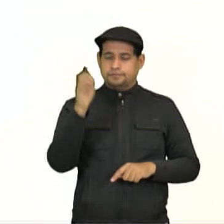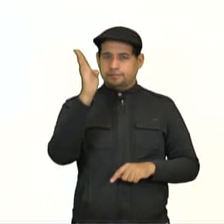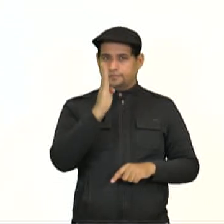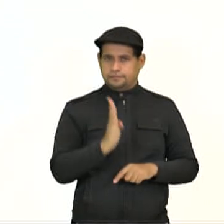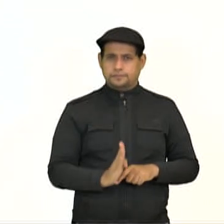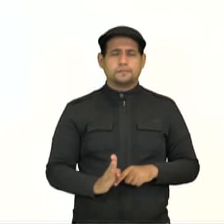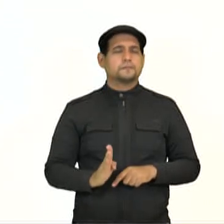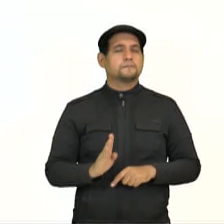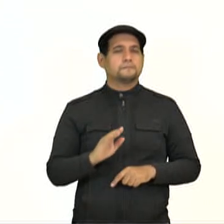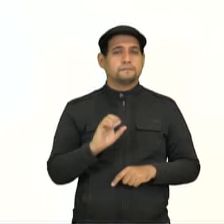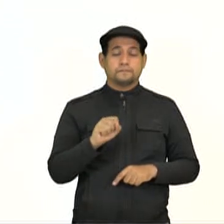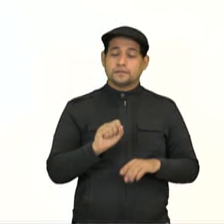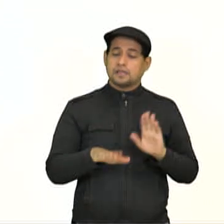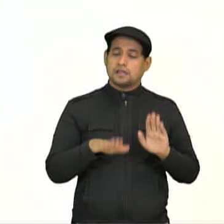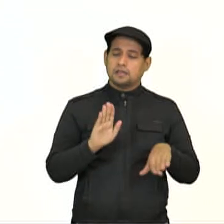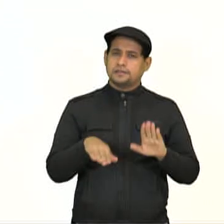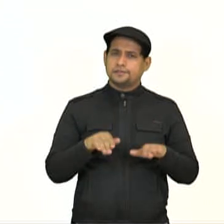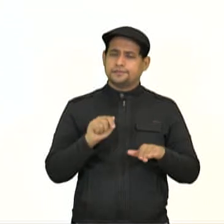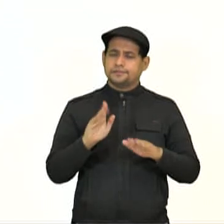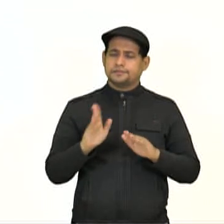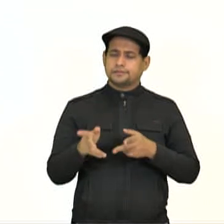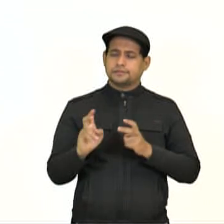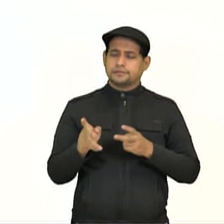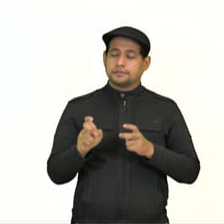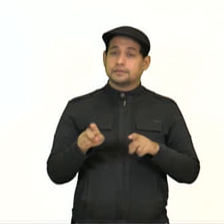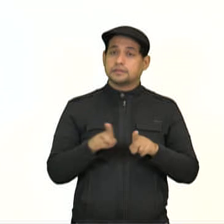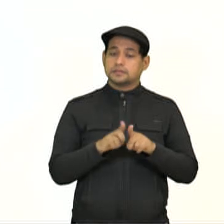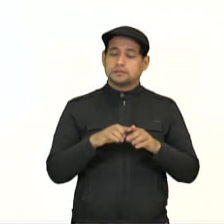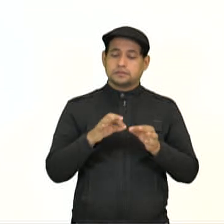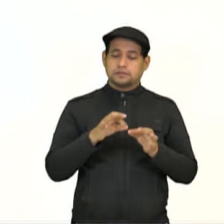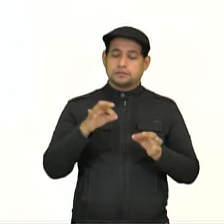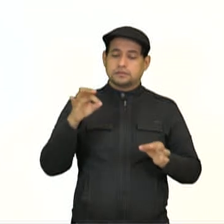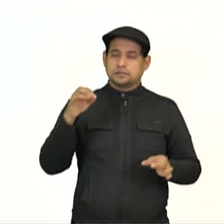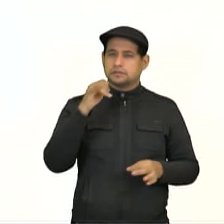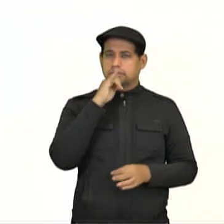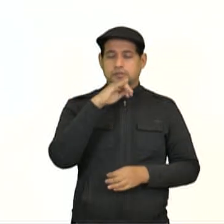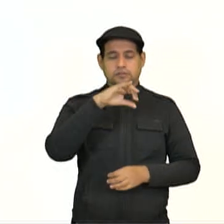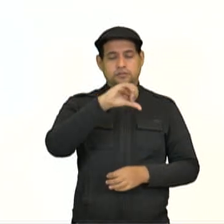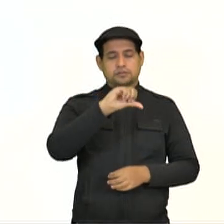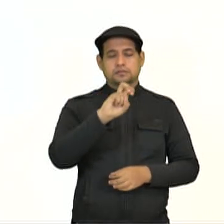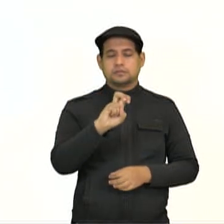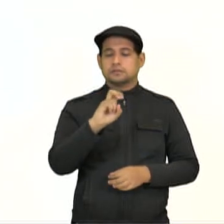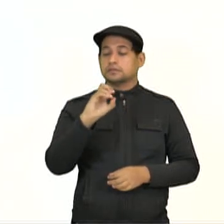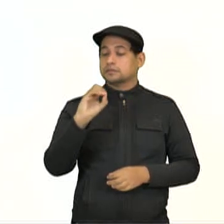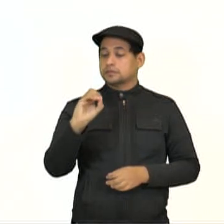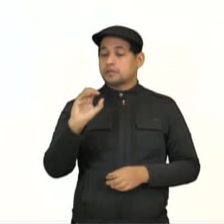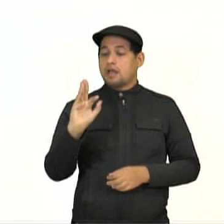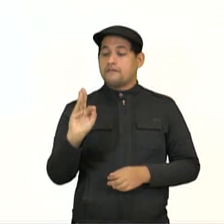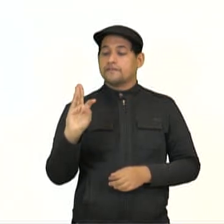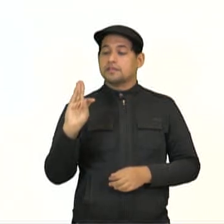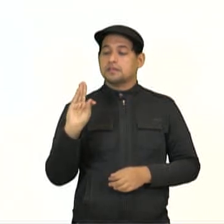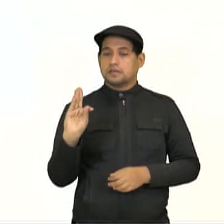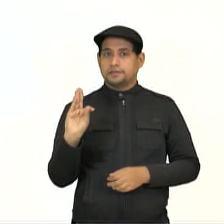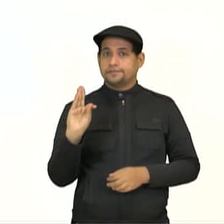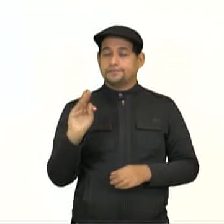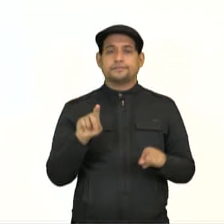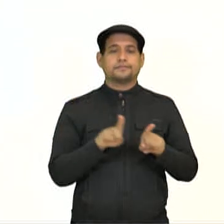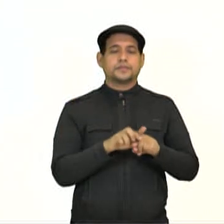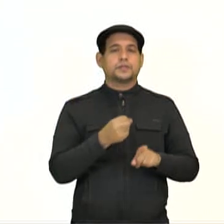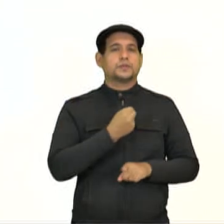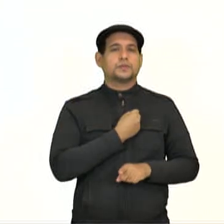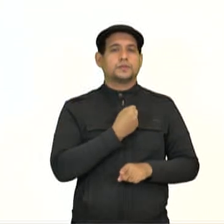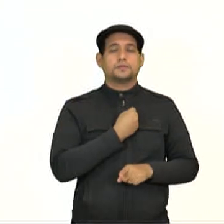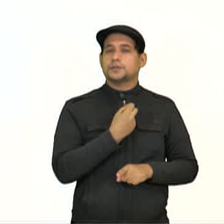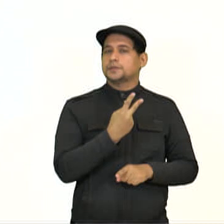Brasil? Talvez você tenha percebido a medida 950 FT e o